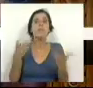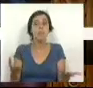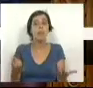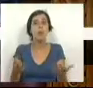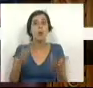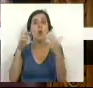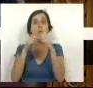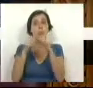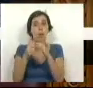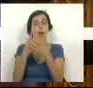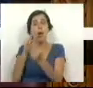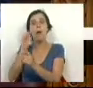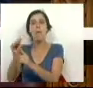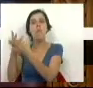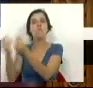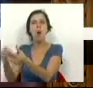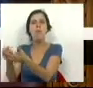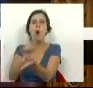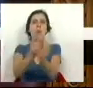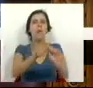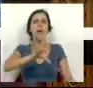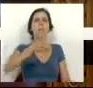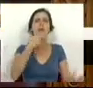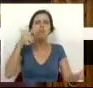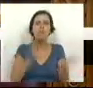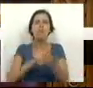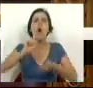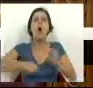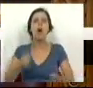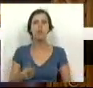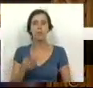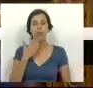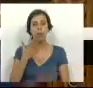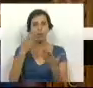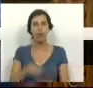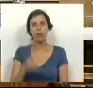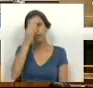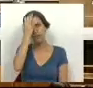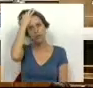para além dos problemas que está a resolver à banca, que problemas do país o Governo está a resolver. Muito obrigado.